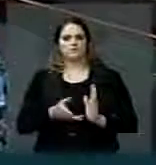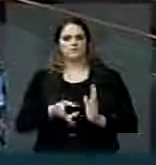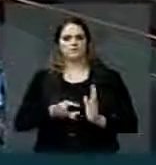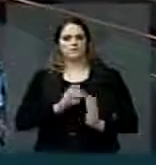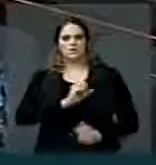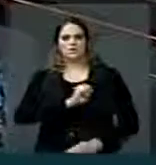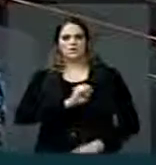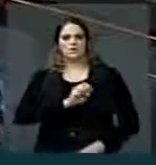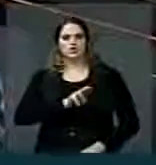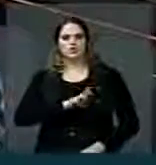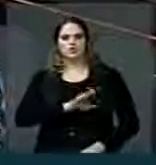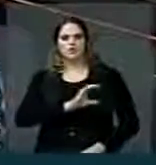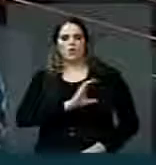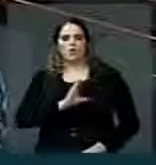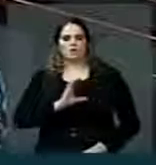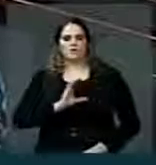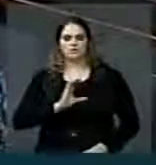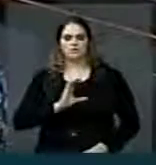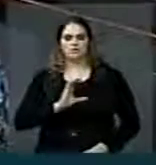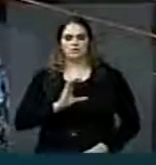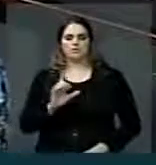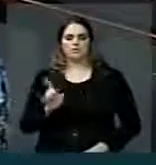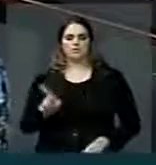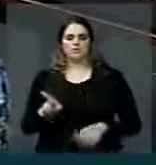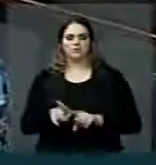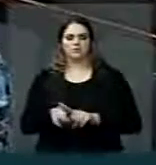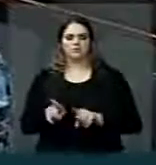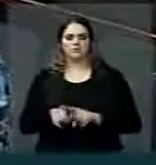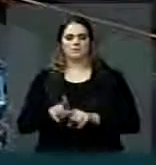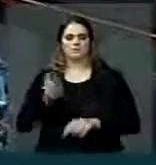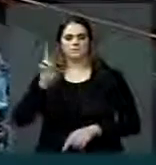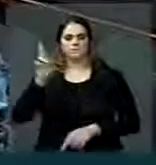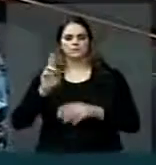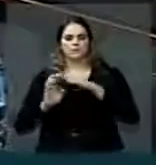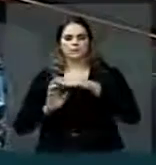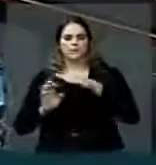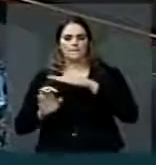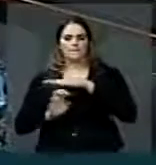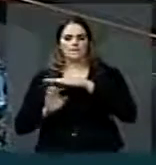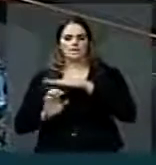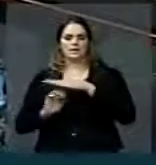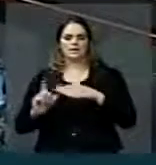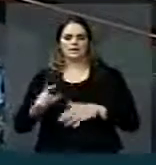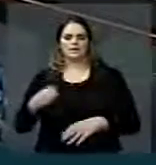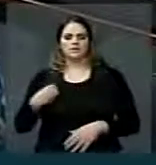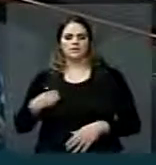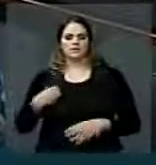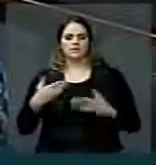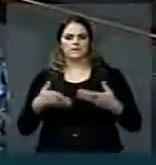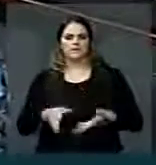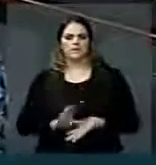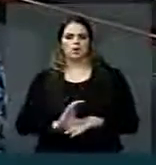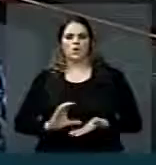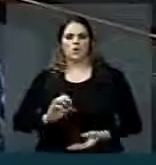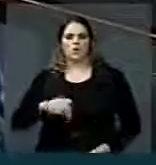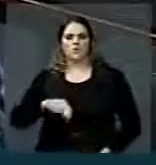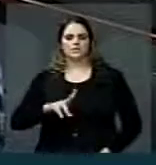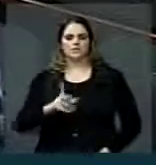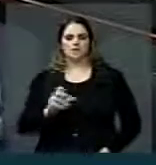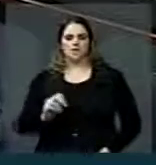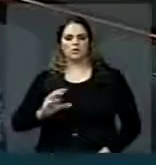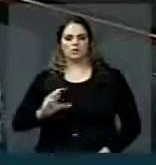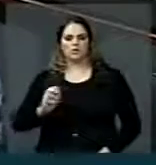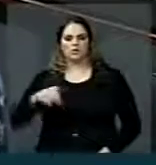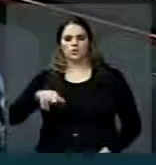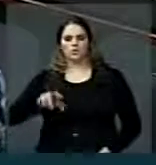subcomissão, e, sobretudo, seja através dos empresários que também integram o Conselho Consultivo, que é o espaço, a meu